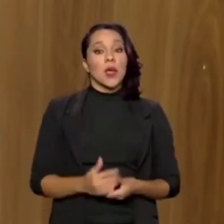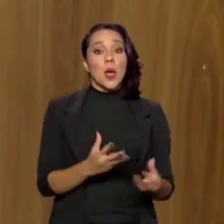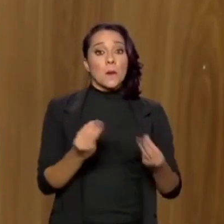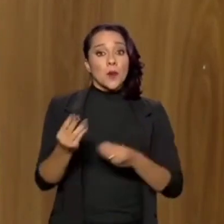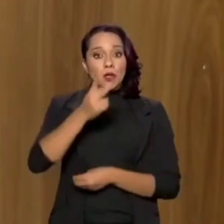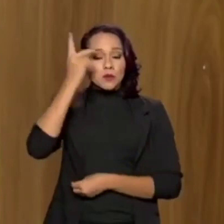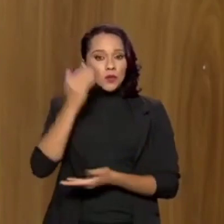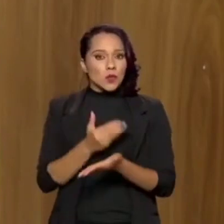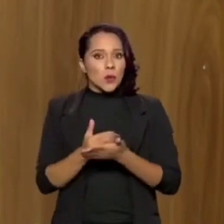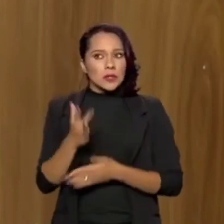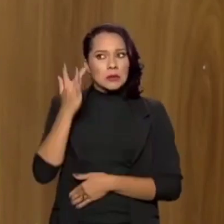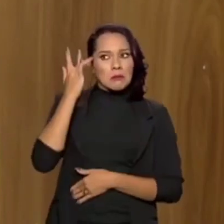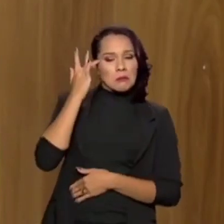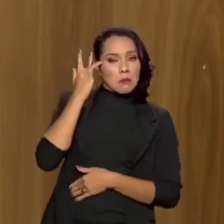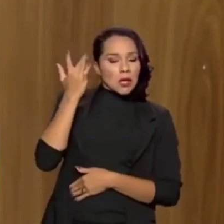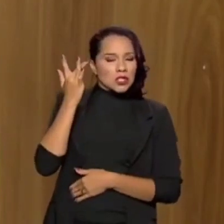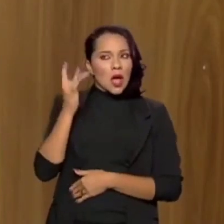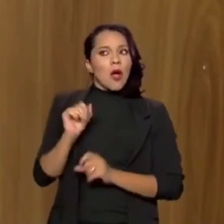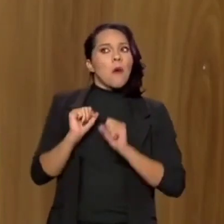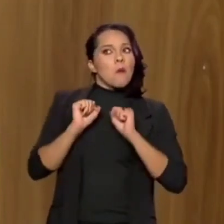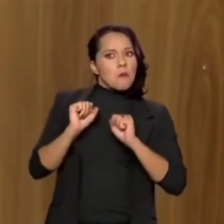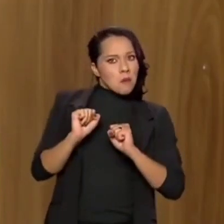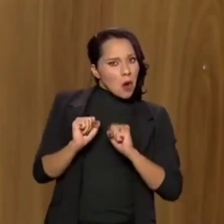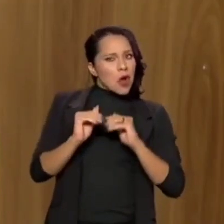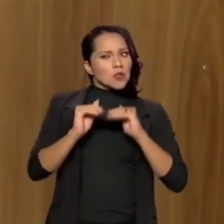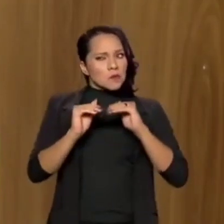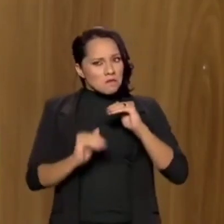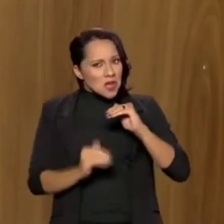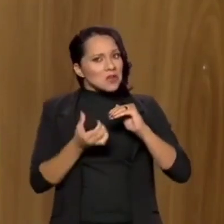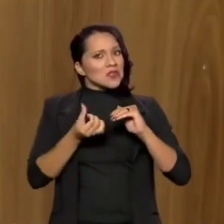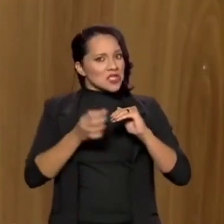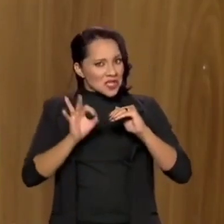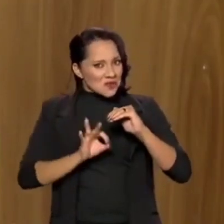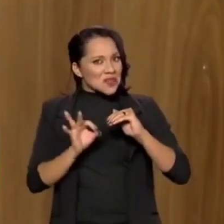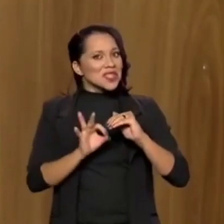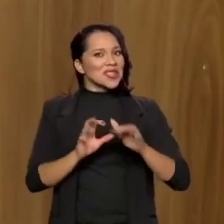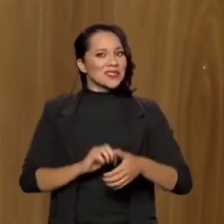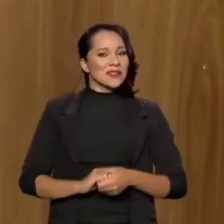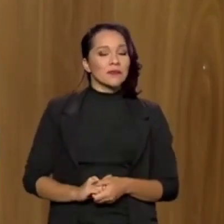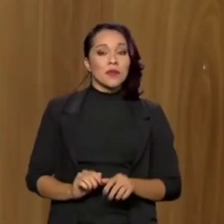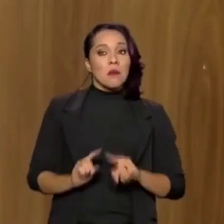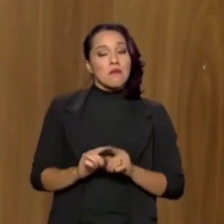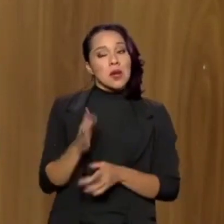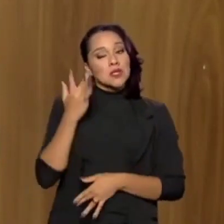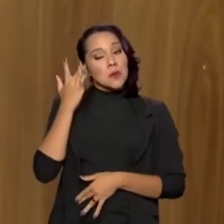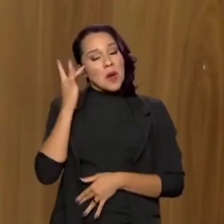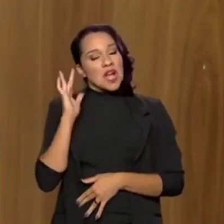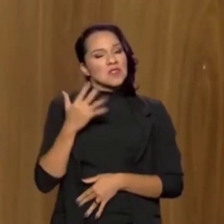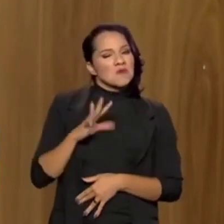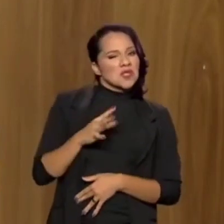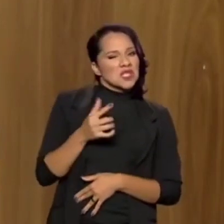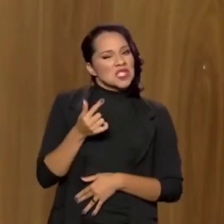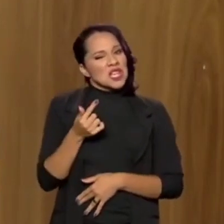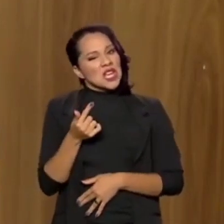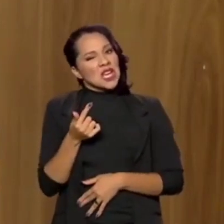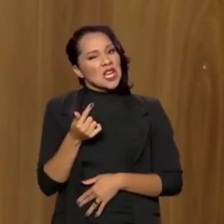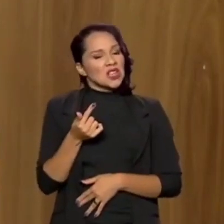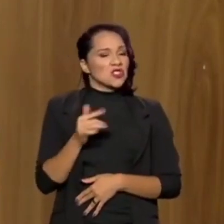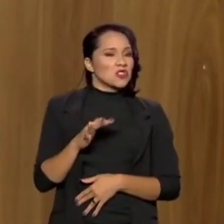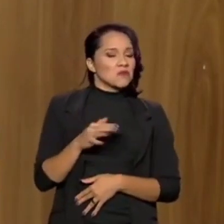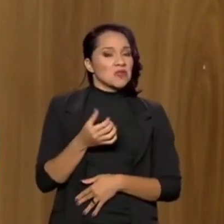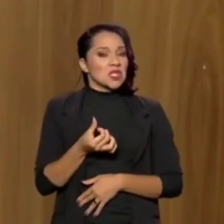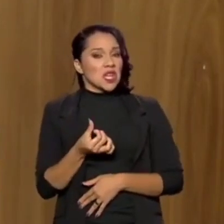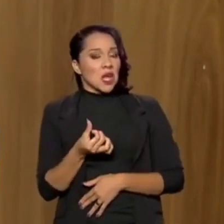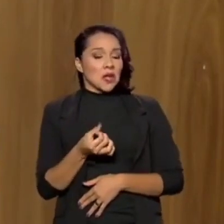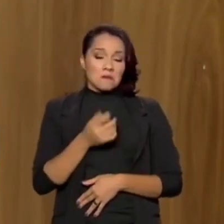gente começando a achar que pode até ficar abaixo de 6%. Mas eu acho entre 6 e 7 uma